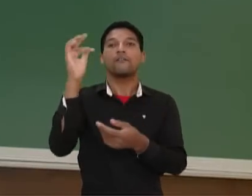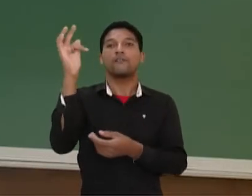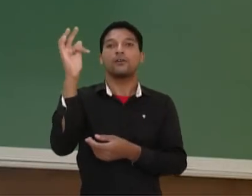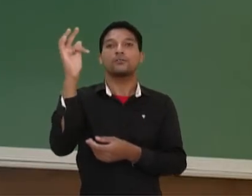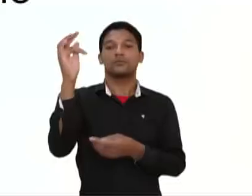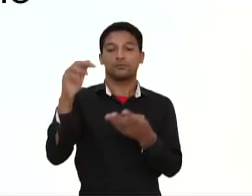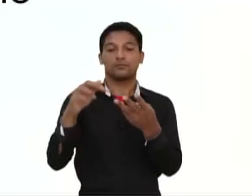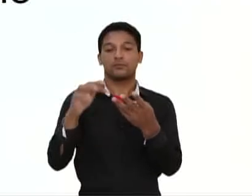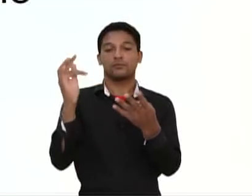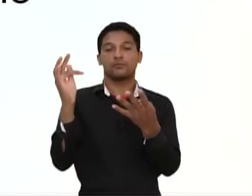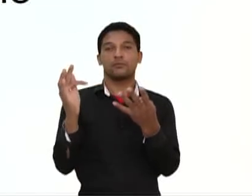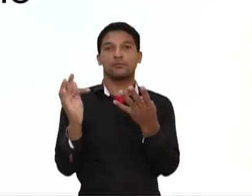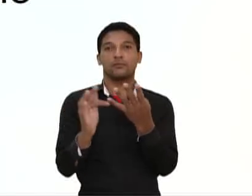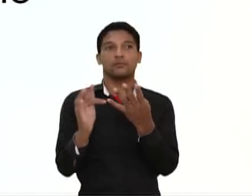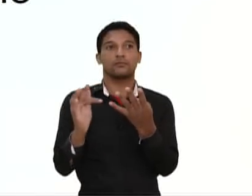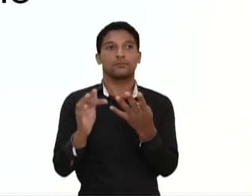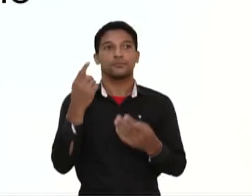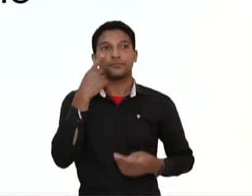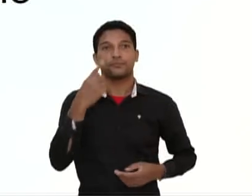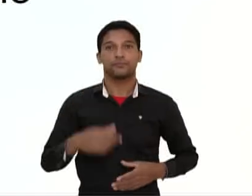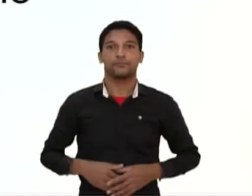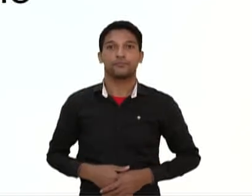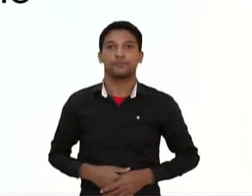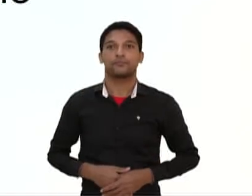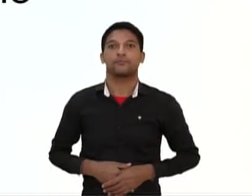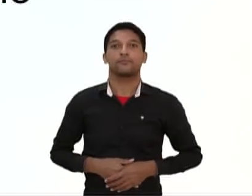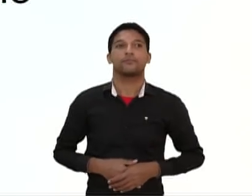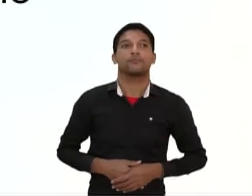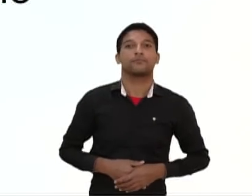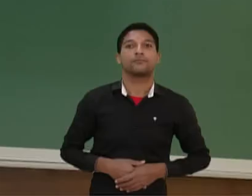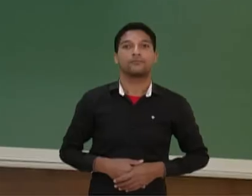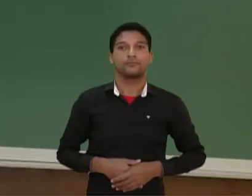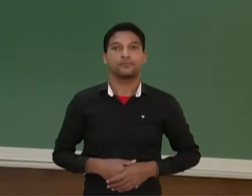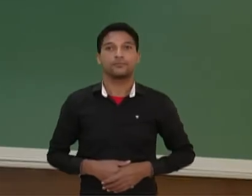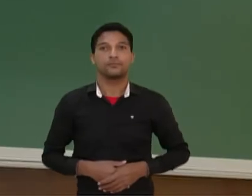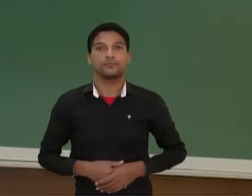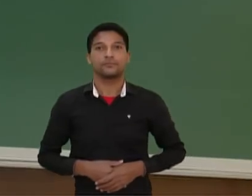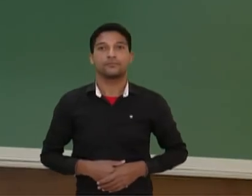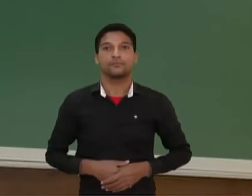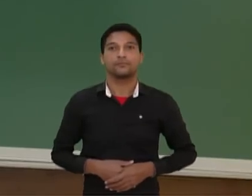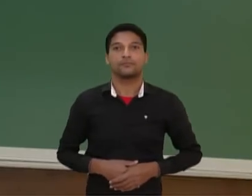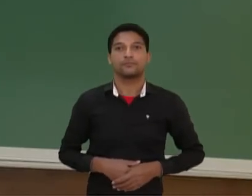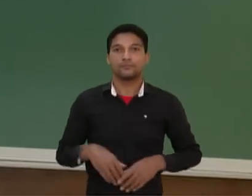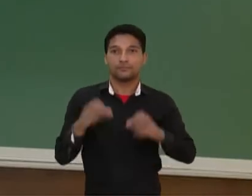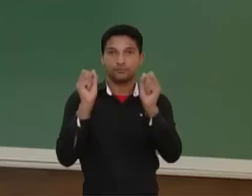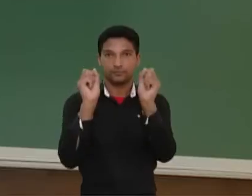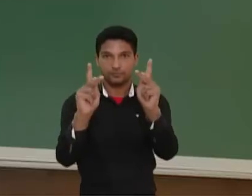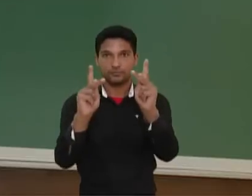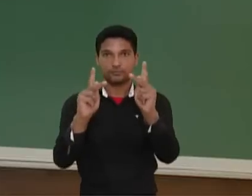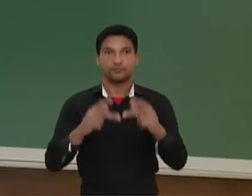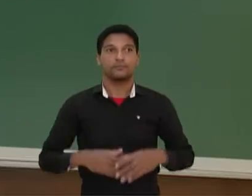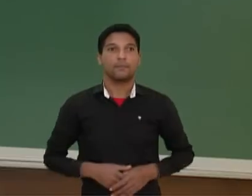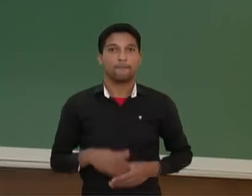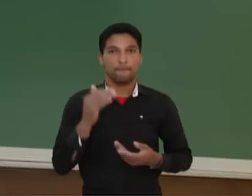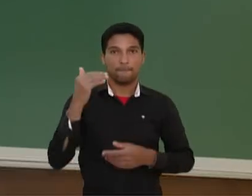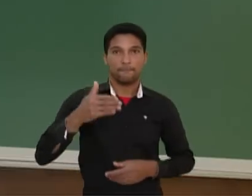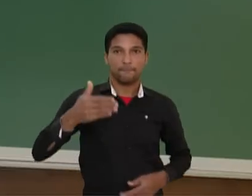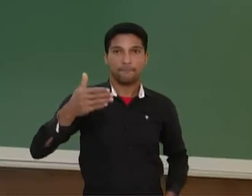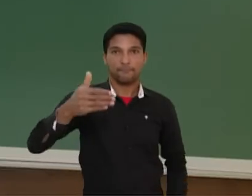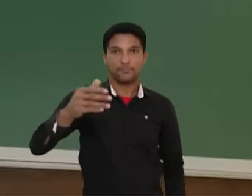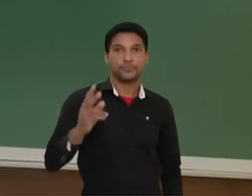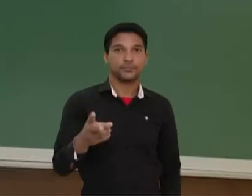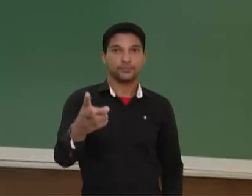as alternativas, né? Ó, verdadeiro, verdadeiro, falso, falso. Beleza? Vamos continuando então. Olha